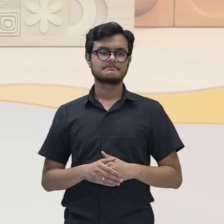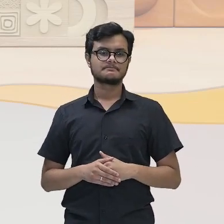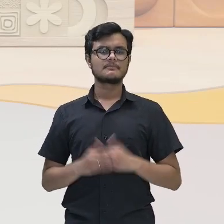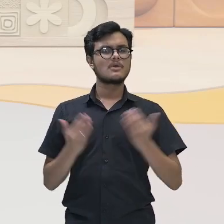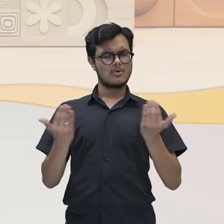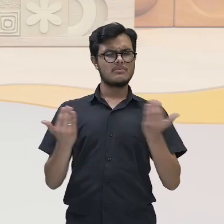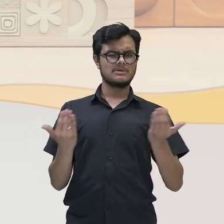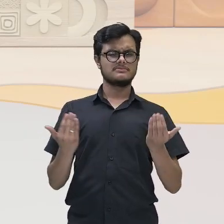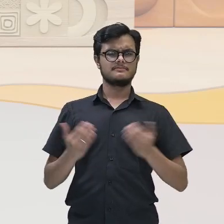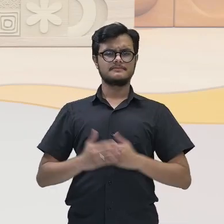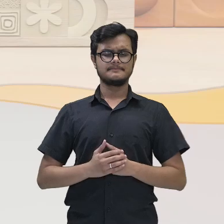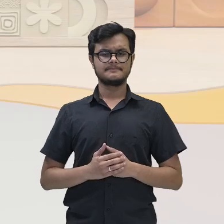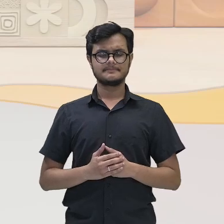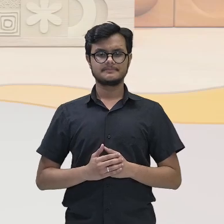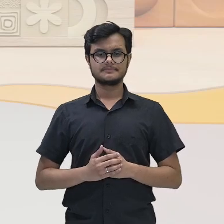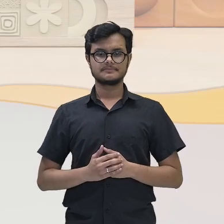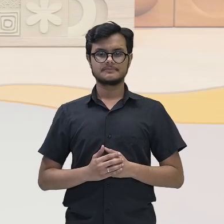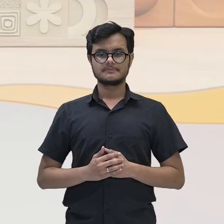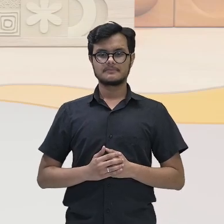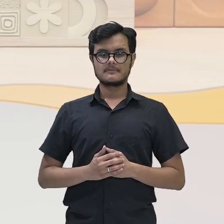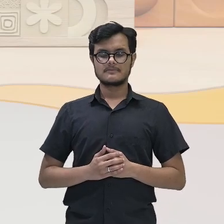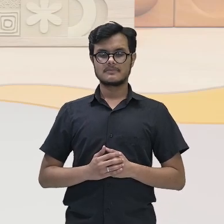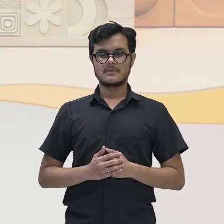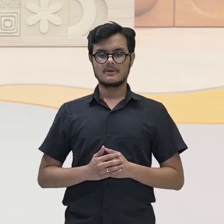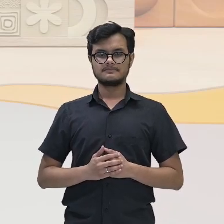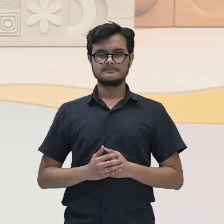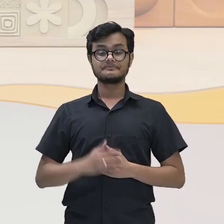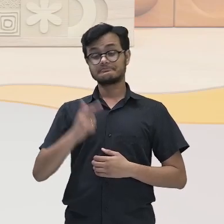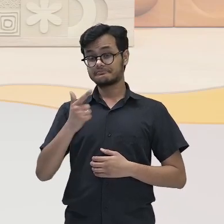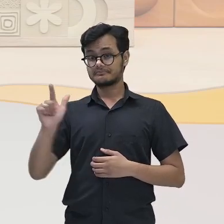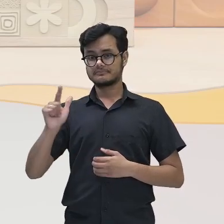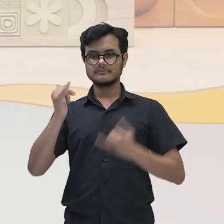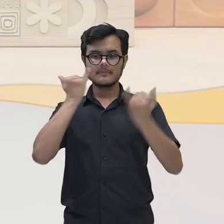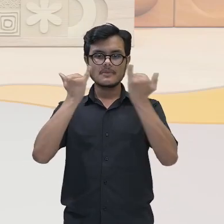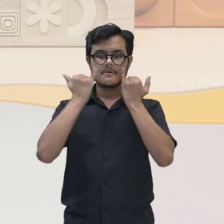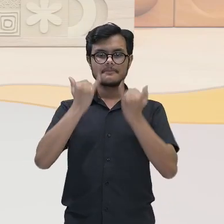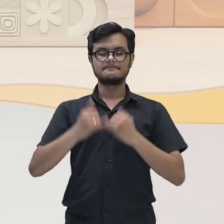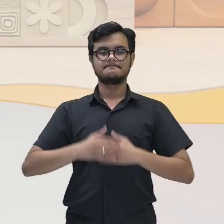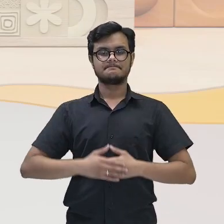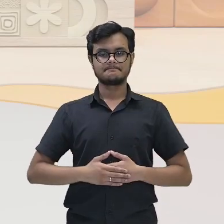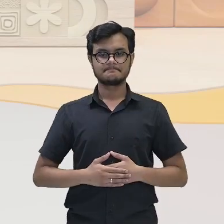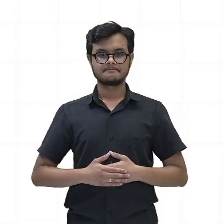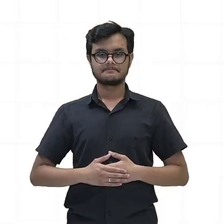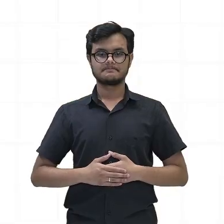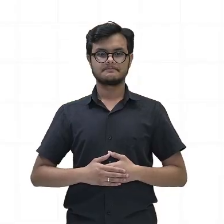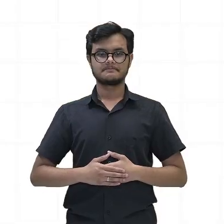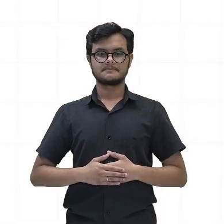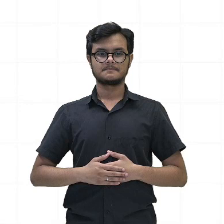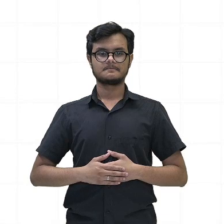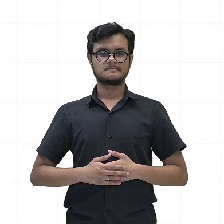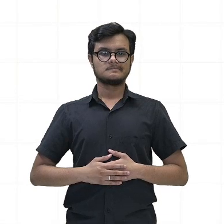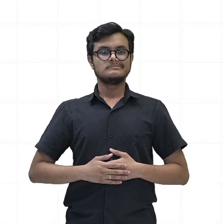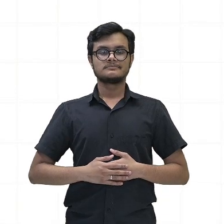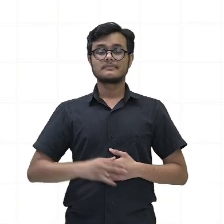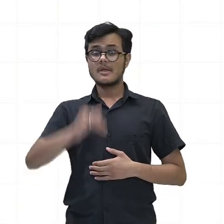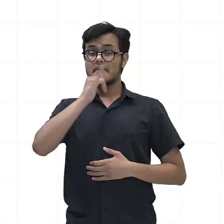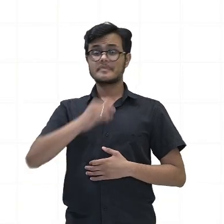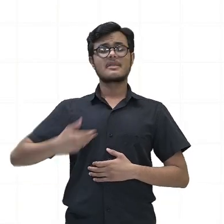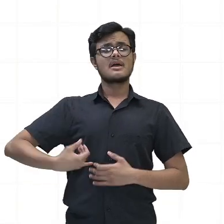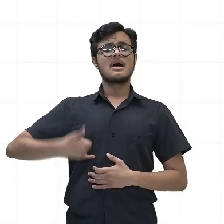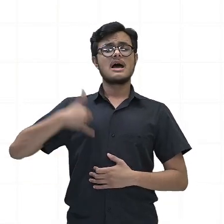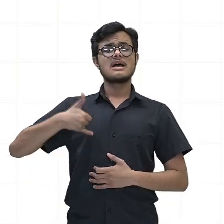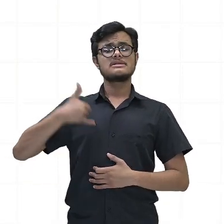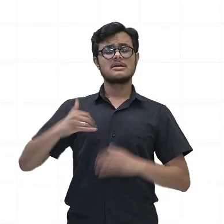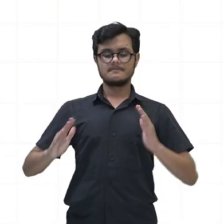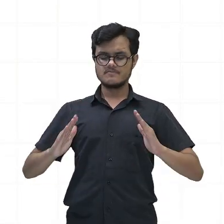comparar, tá bom? Vamos verificar também outra informação da população, que seria a pirâmide etária, né? Onde eu